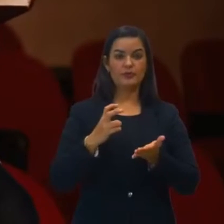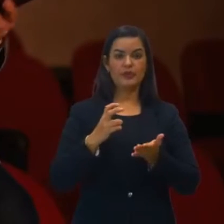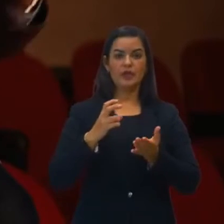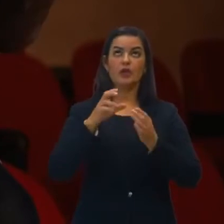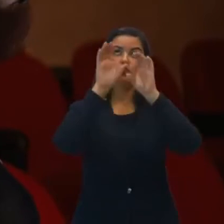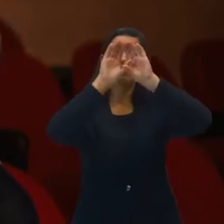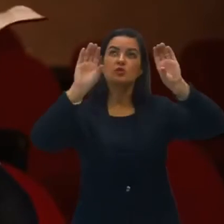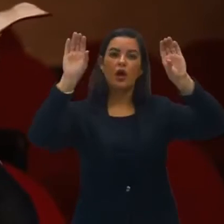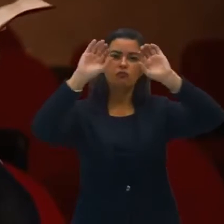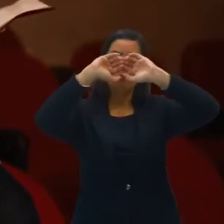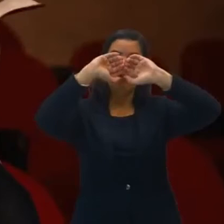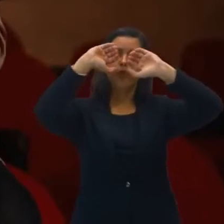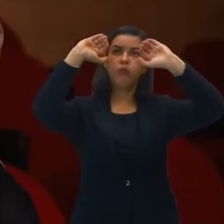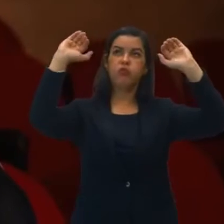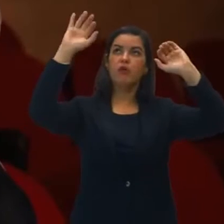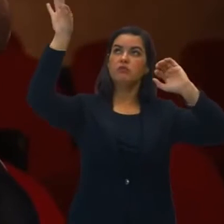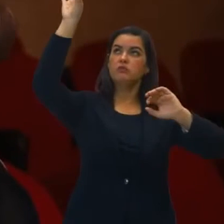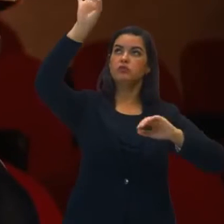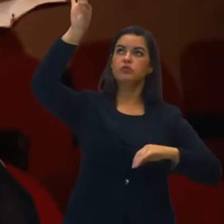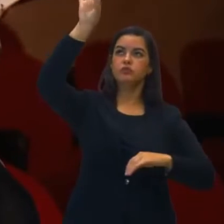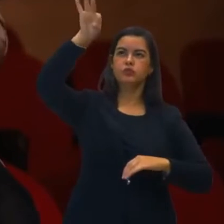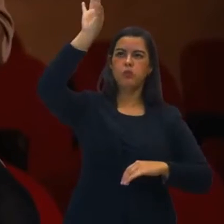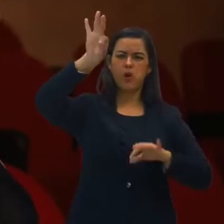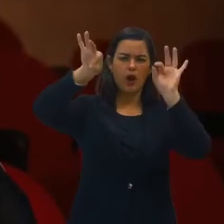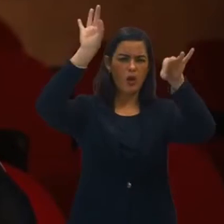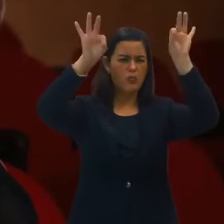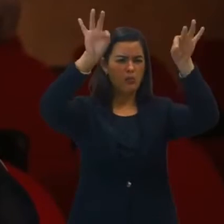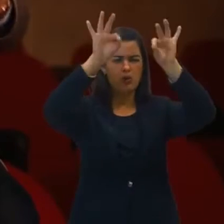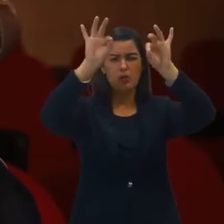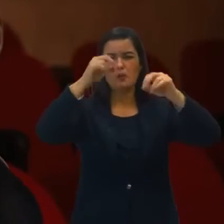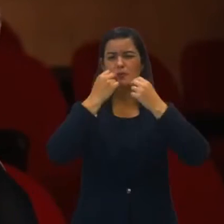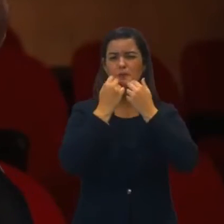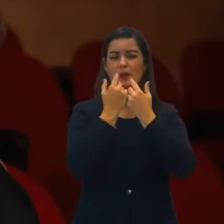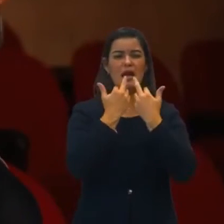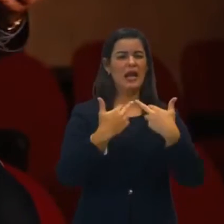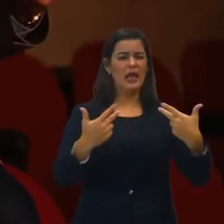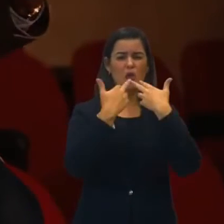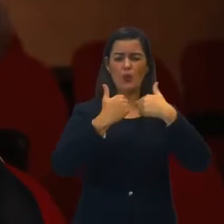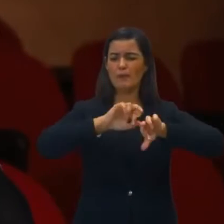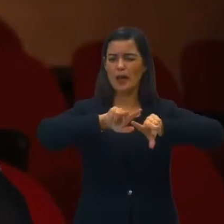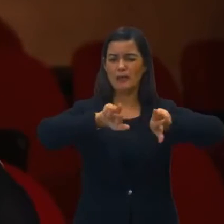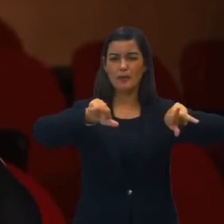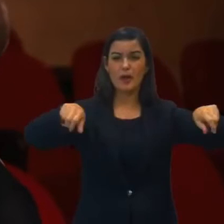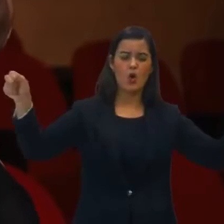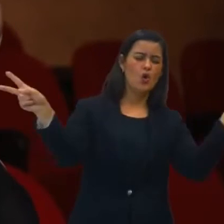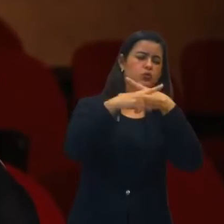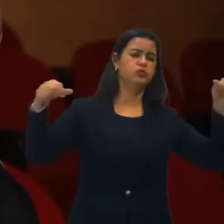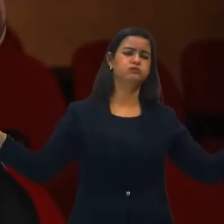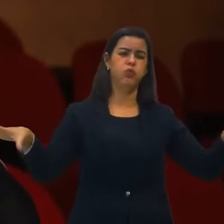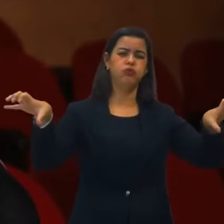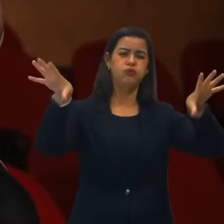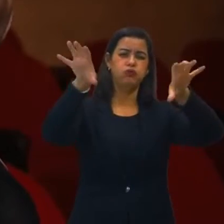fenderam, quando o Espírito Santo desceu em línguas como de fogo, um vento como um vento impetuoso, encheu aquela casa